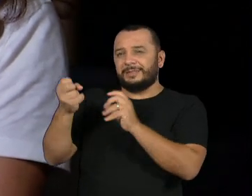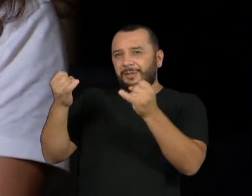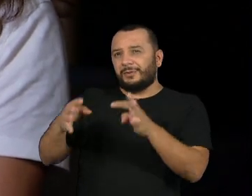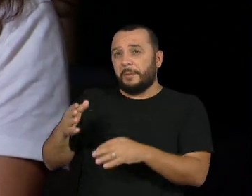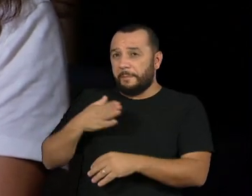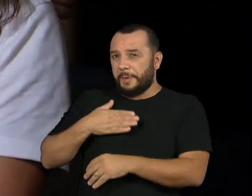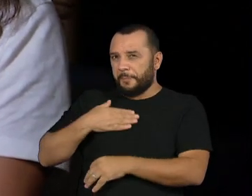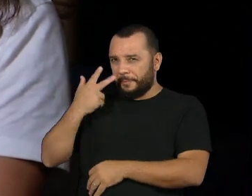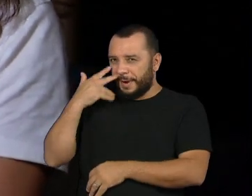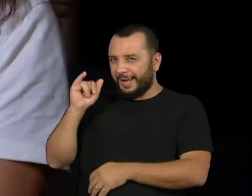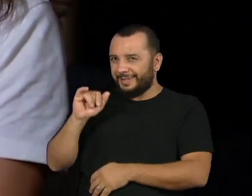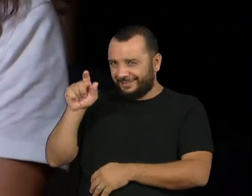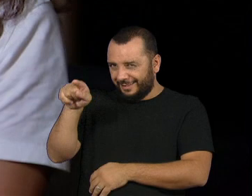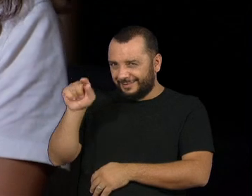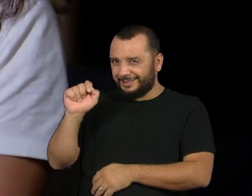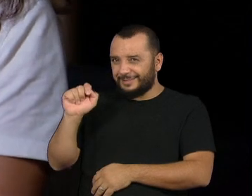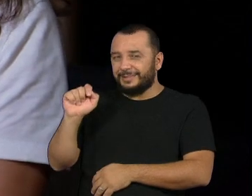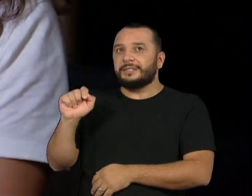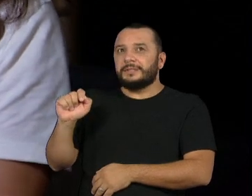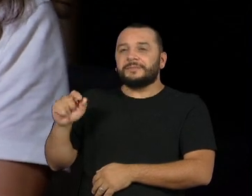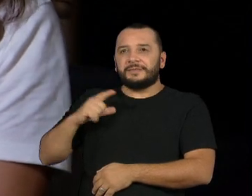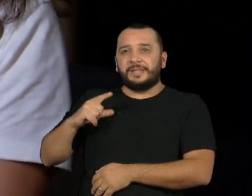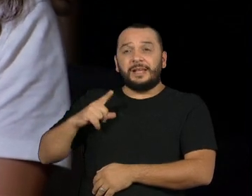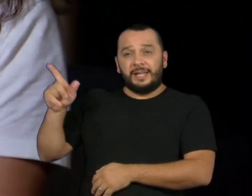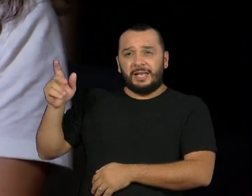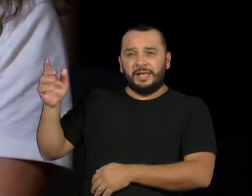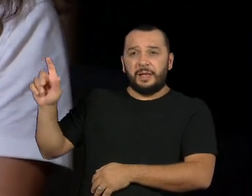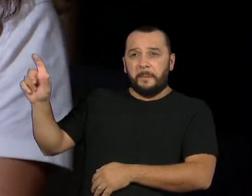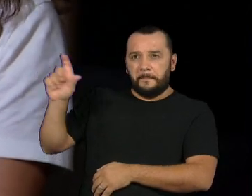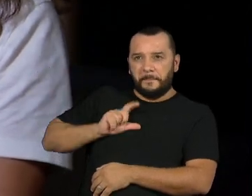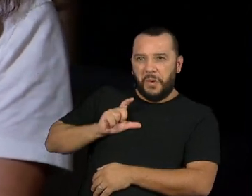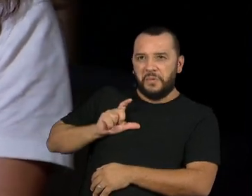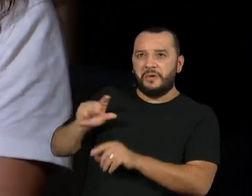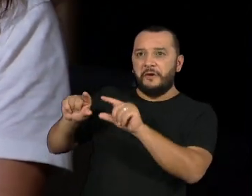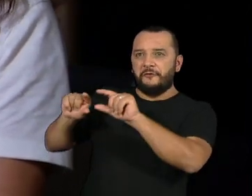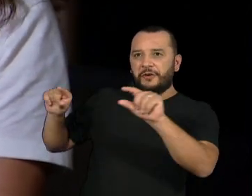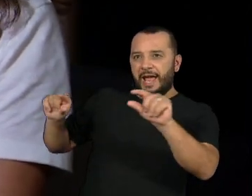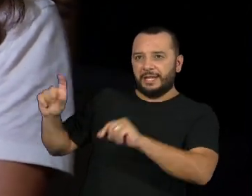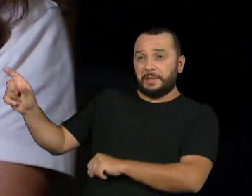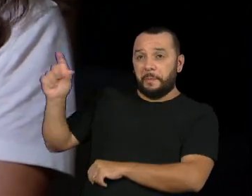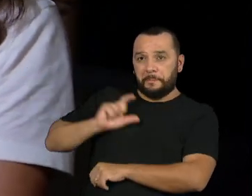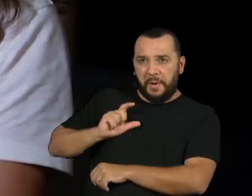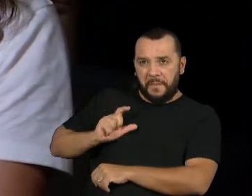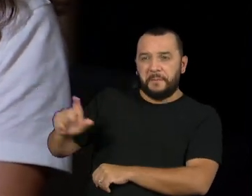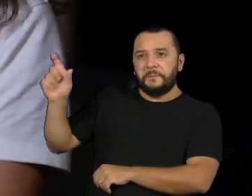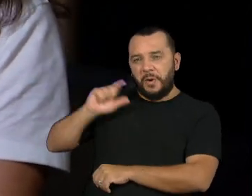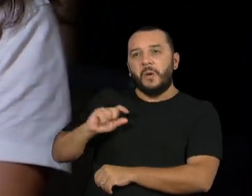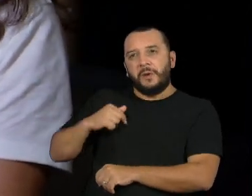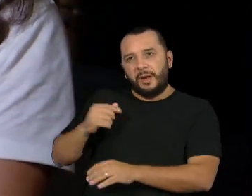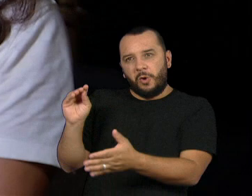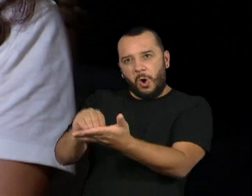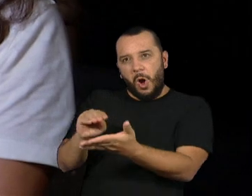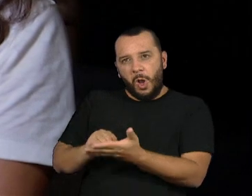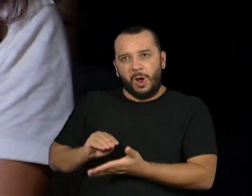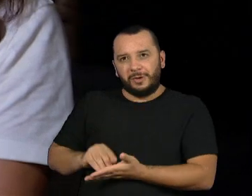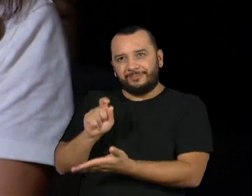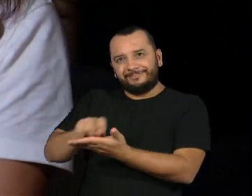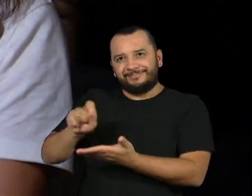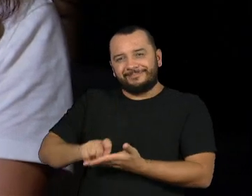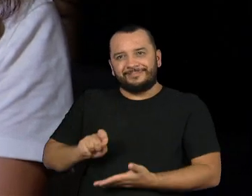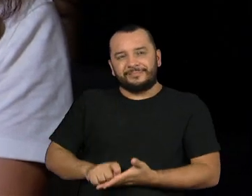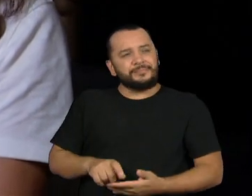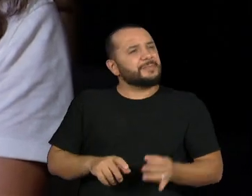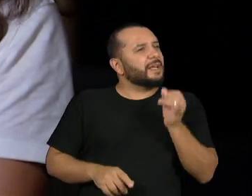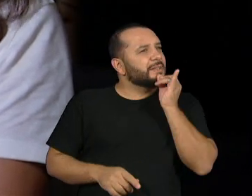pai. Né? E aí eu uso, assim, frases que ele costumava me dizer muito, né? Até eu fazer essa viagem. Por exemplo? Por exemplo,